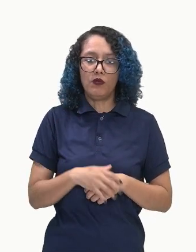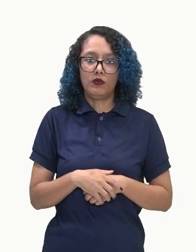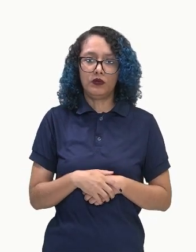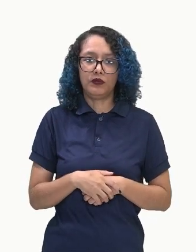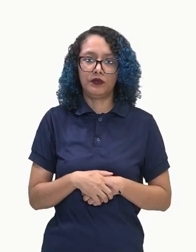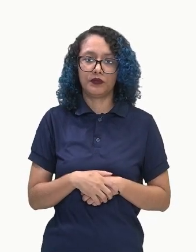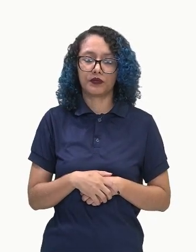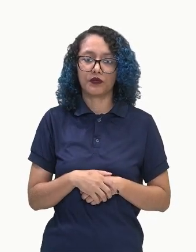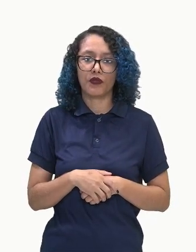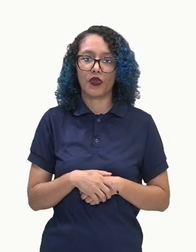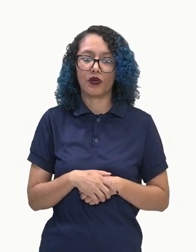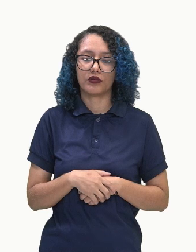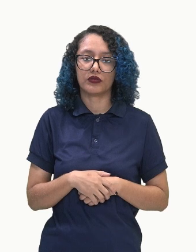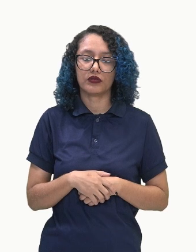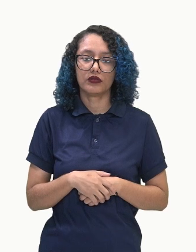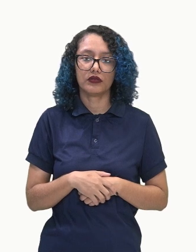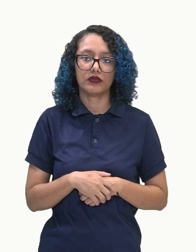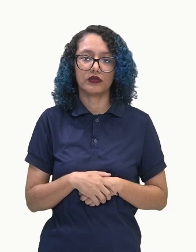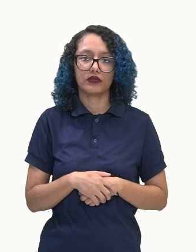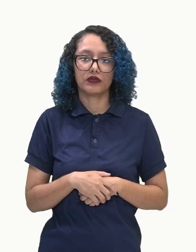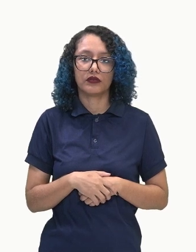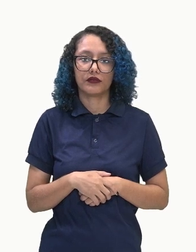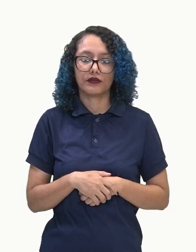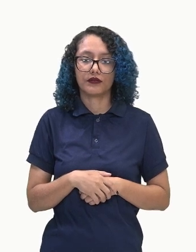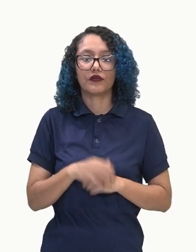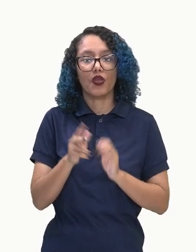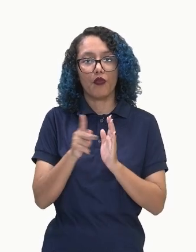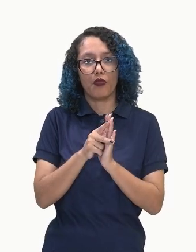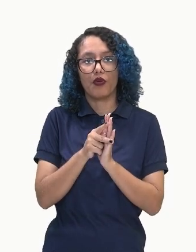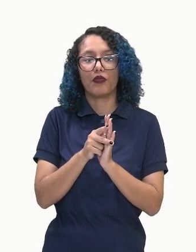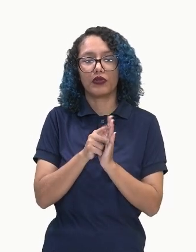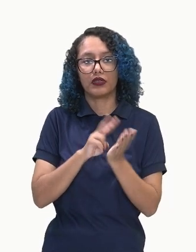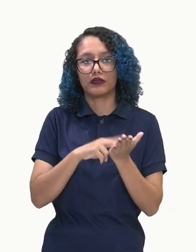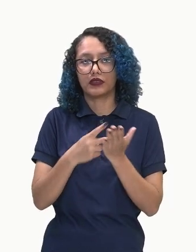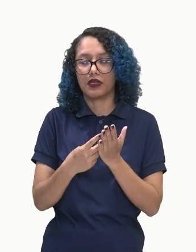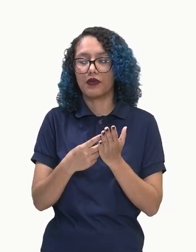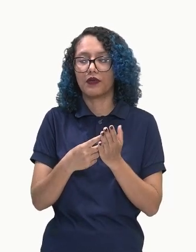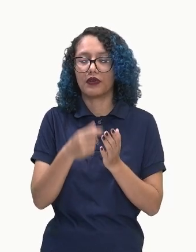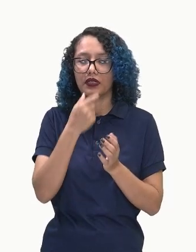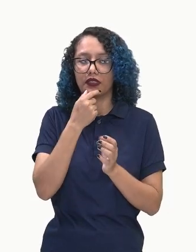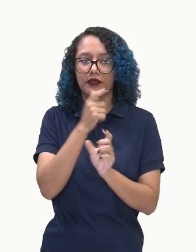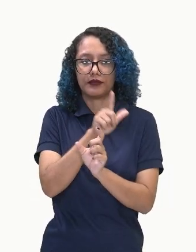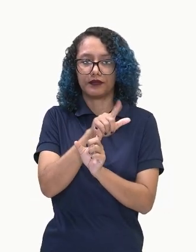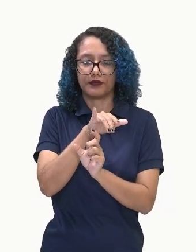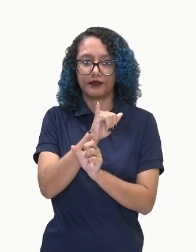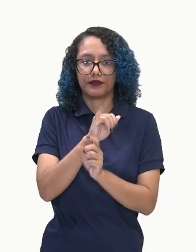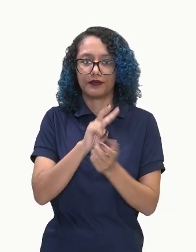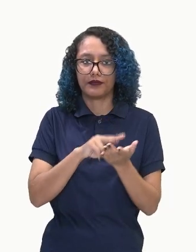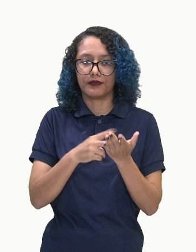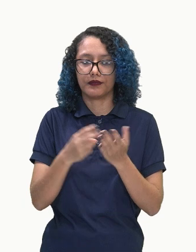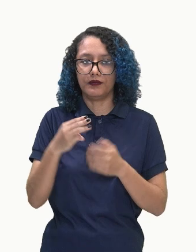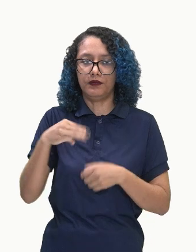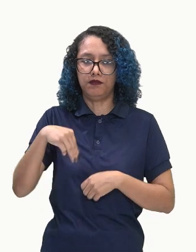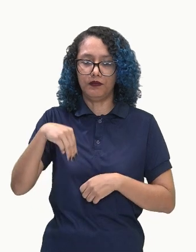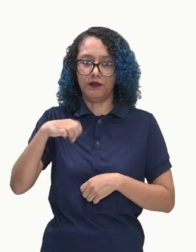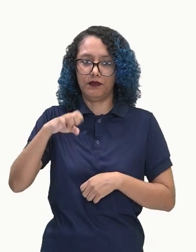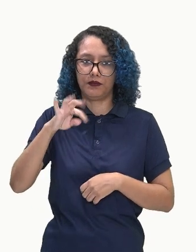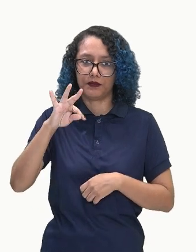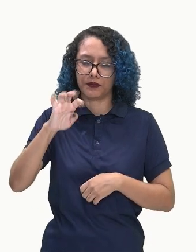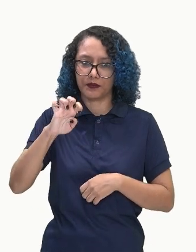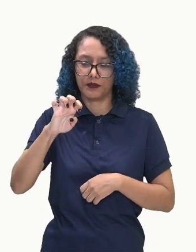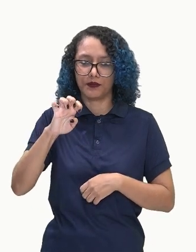vem do inglês LY, tá bom? Então, o final LY vai ter a tradução mente da